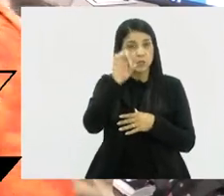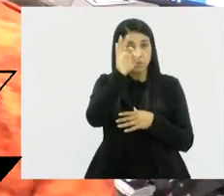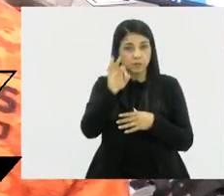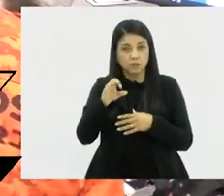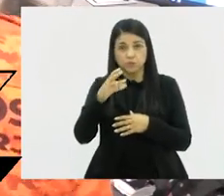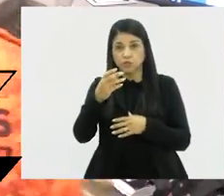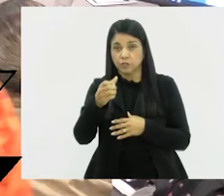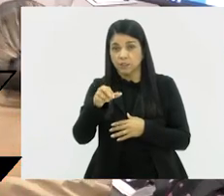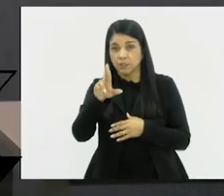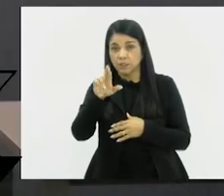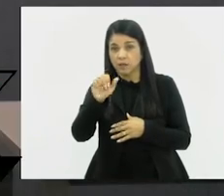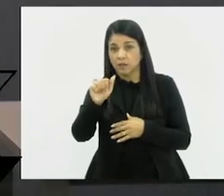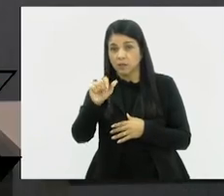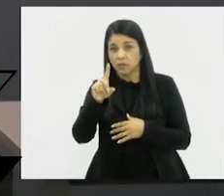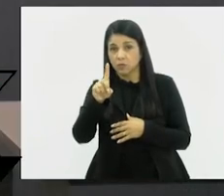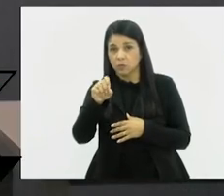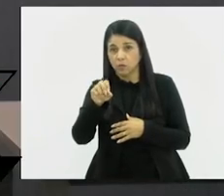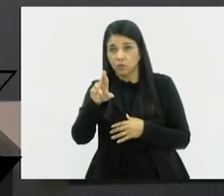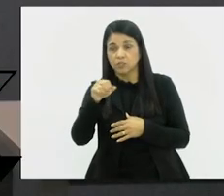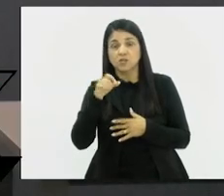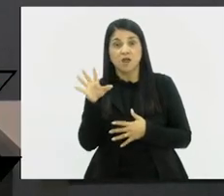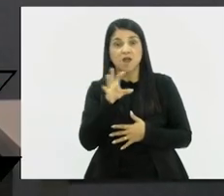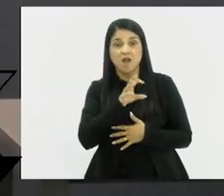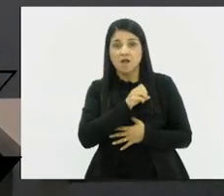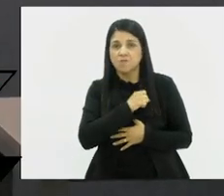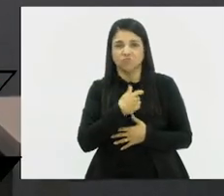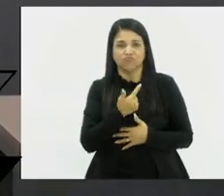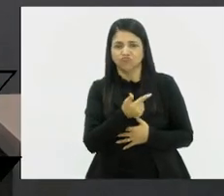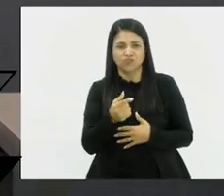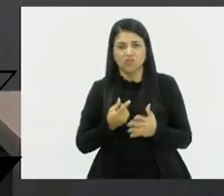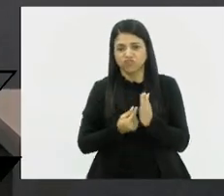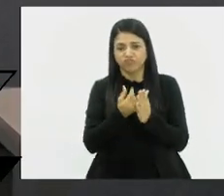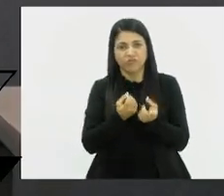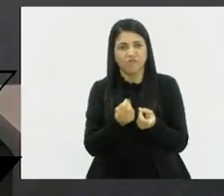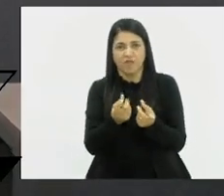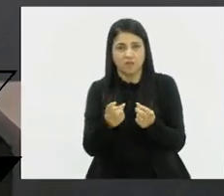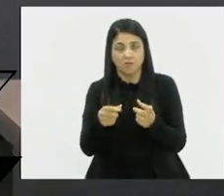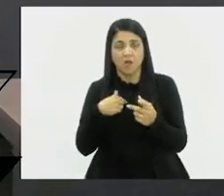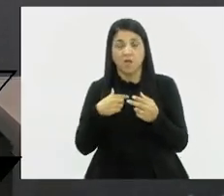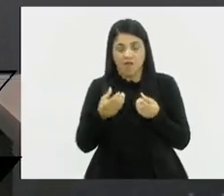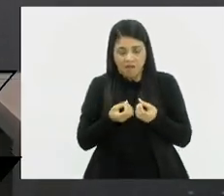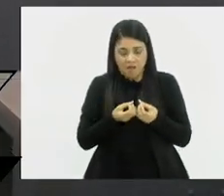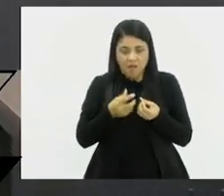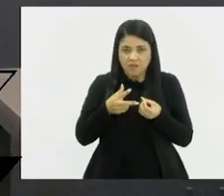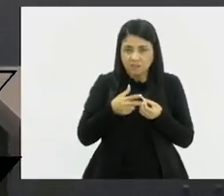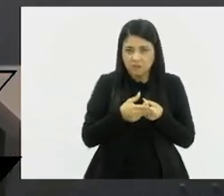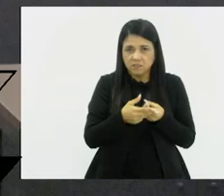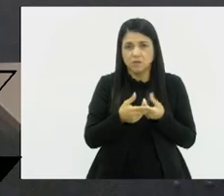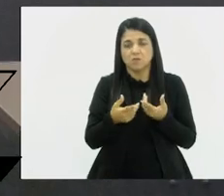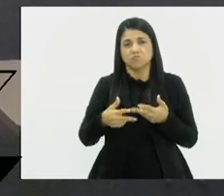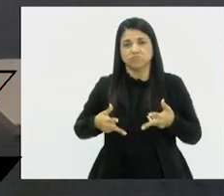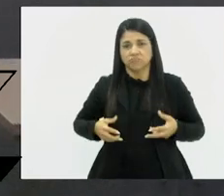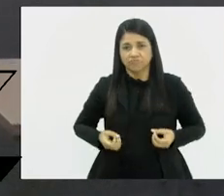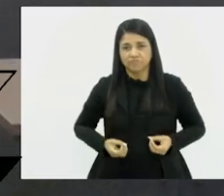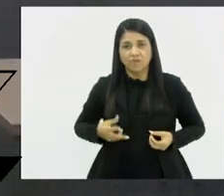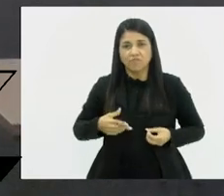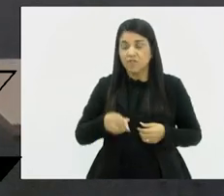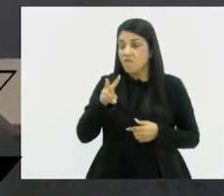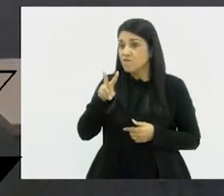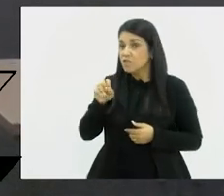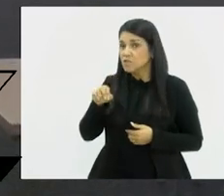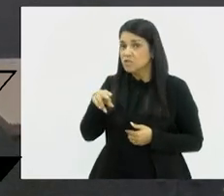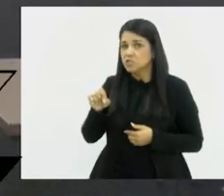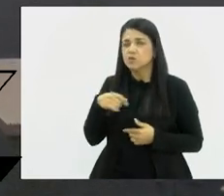não ganham dinheiro. Criam porque amam. Então, castração. Eu sou fãzaço do Vinícius Cordeiro. Eu fui